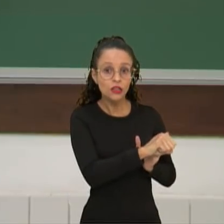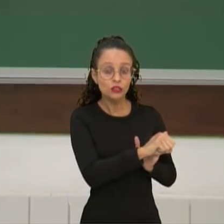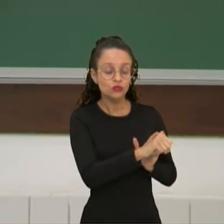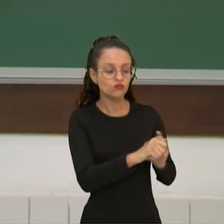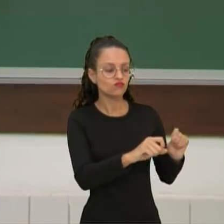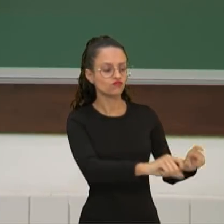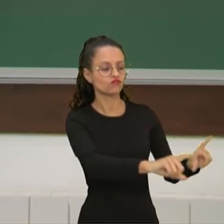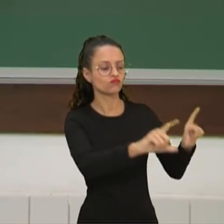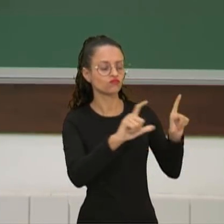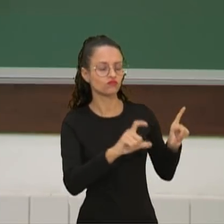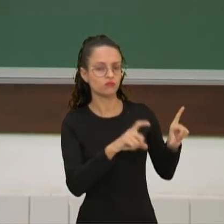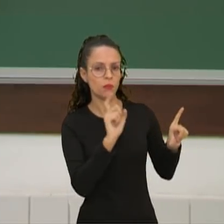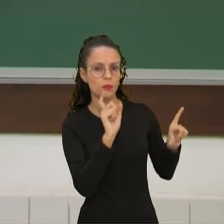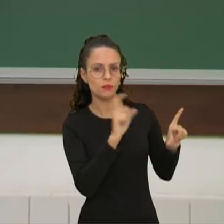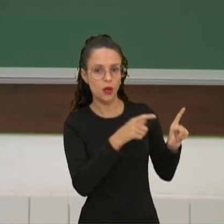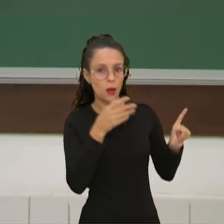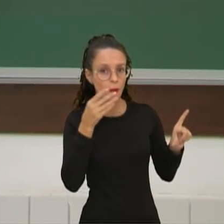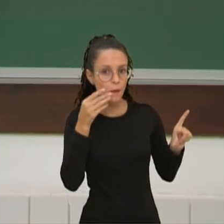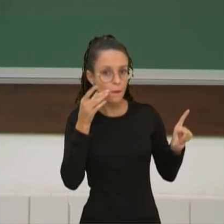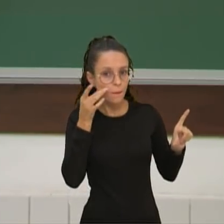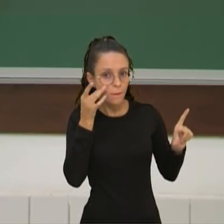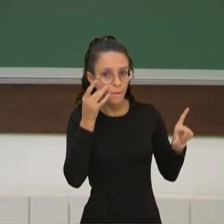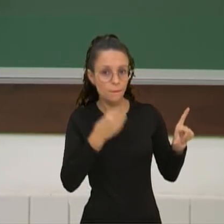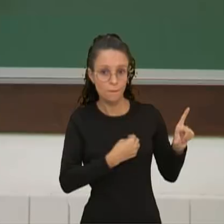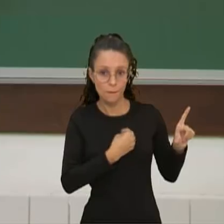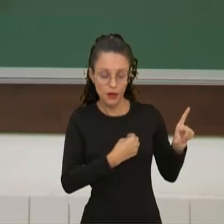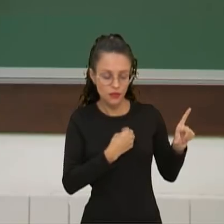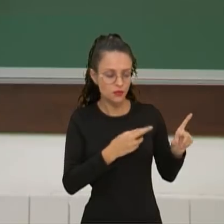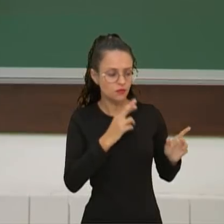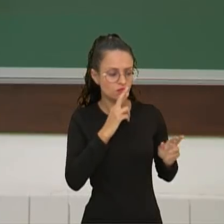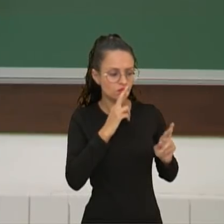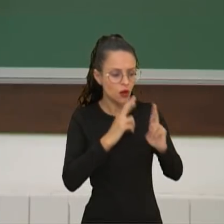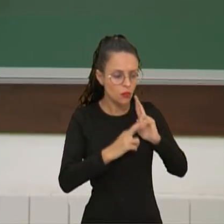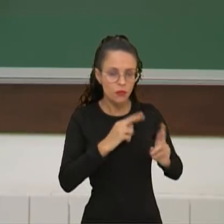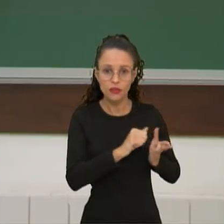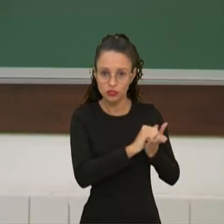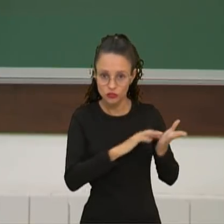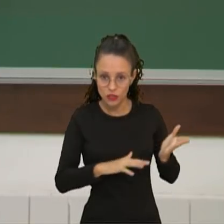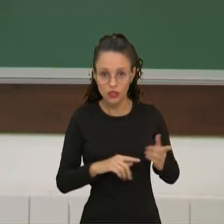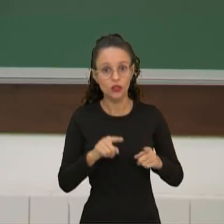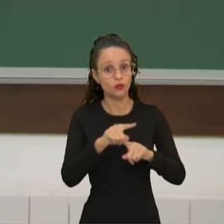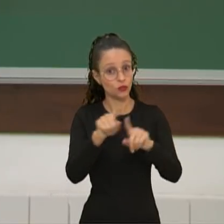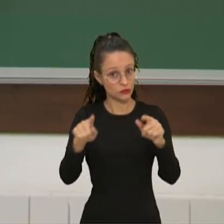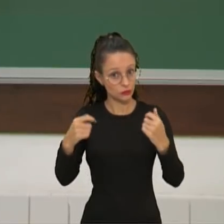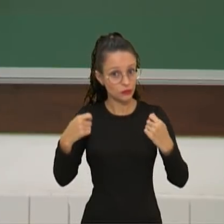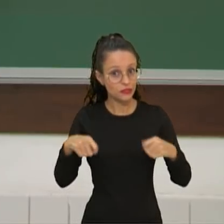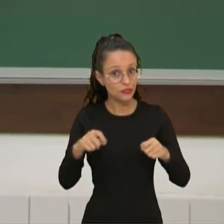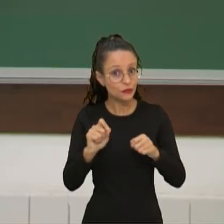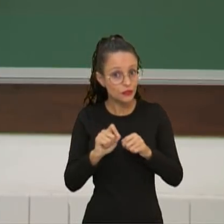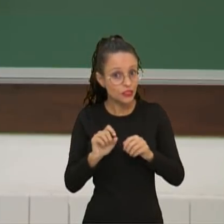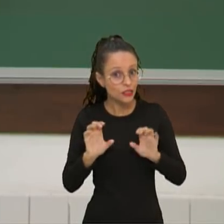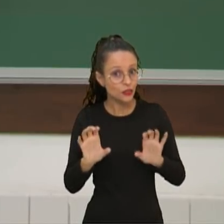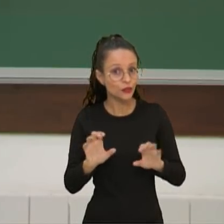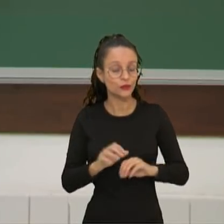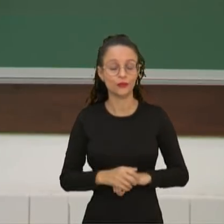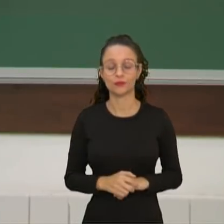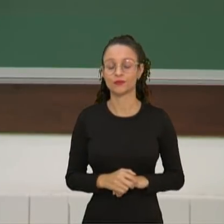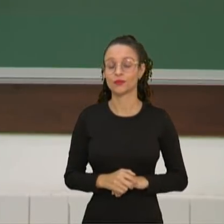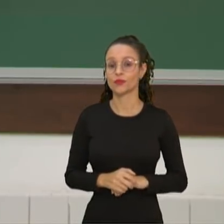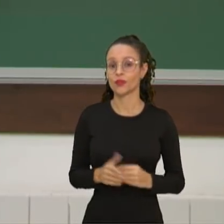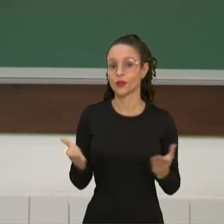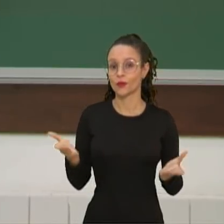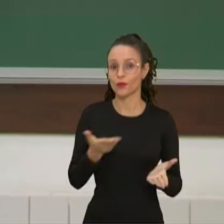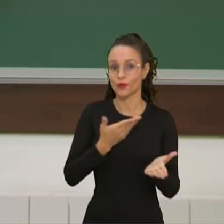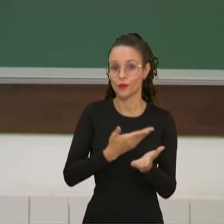fazendo as suas atividades? Vocês precisam fazer a sua parte, né? Então vamos começar a aula de hoje e a aula de hoje a gente